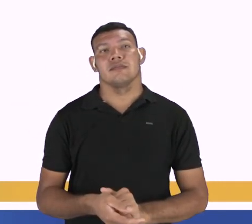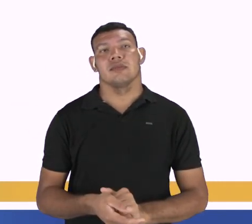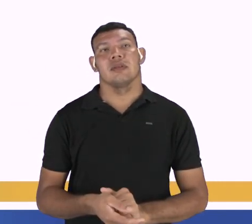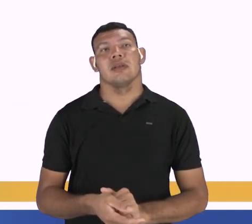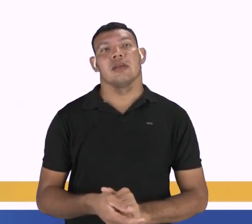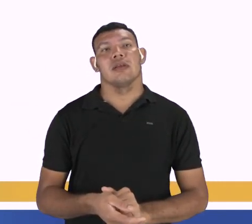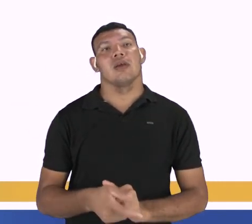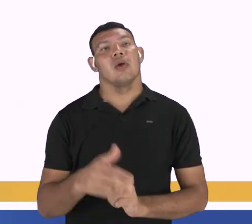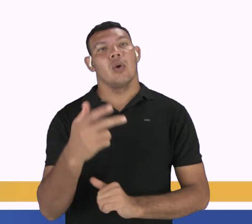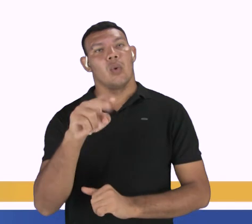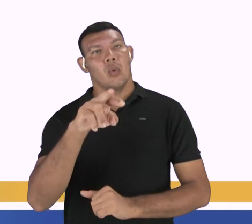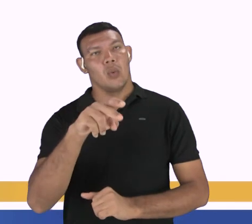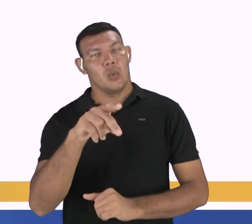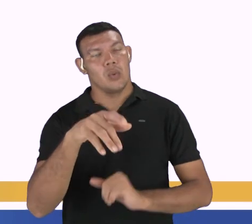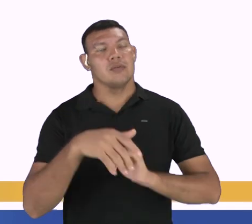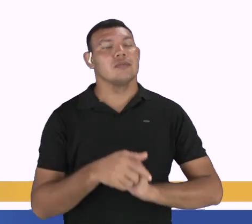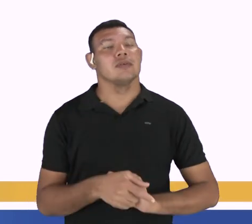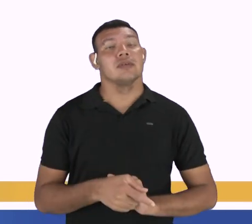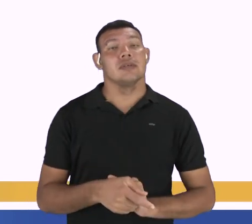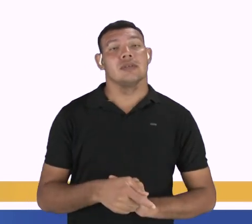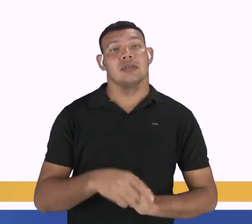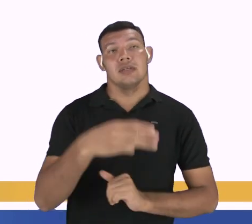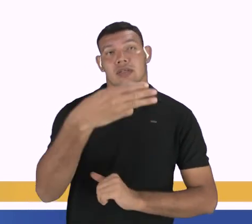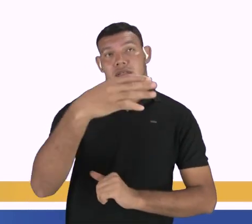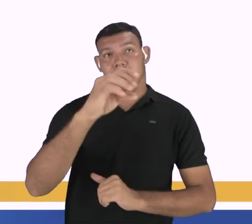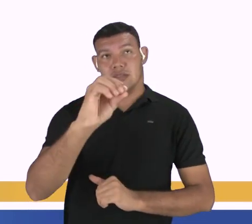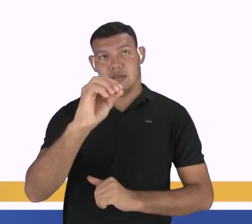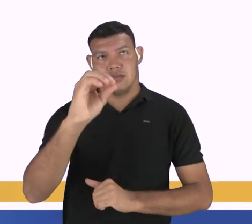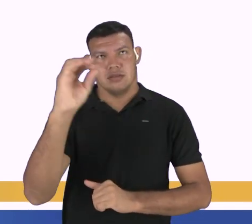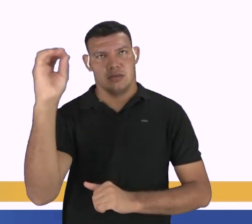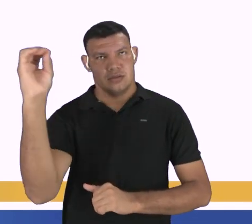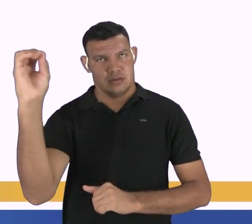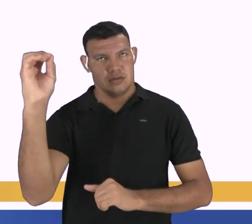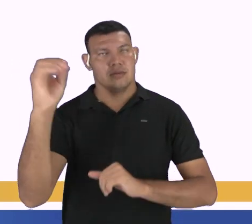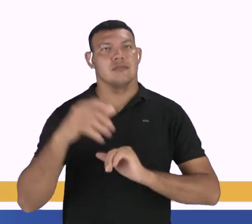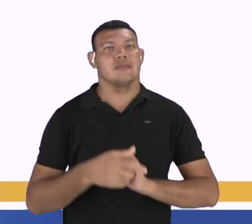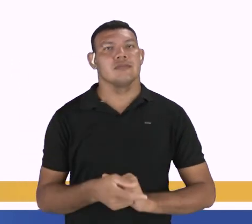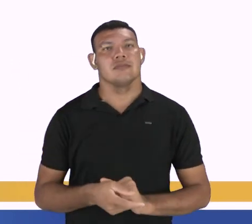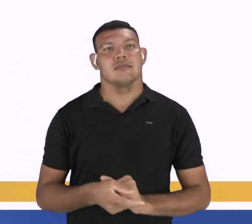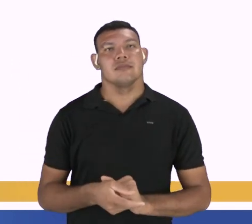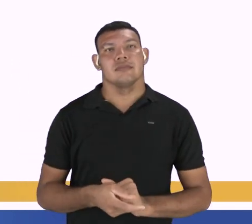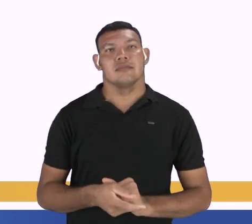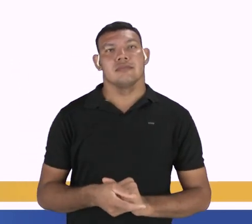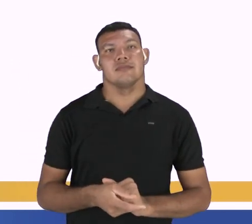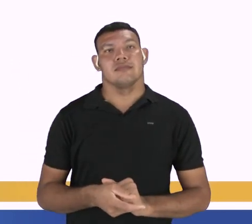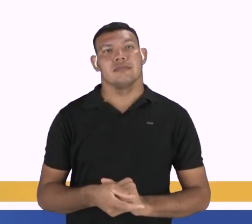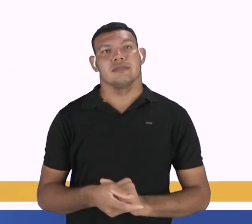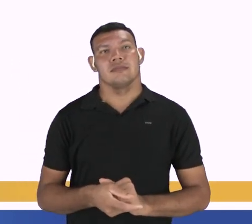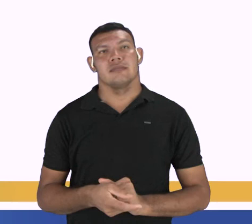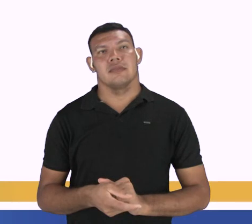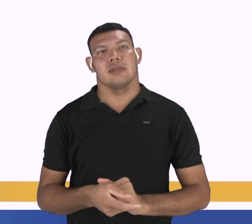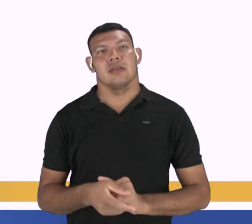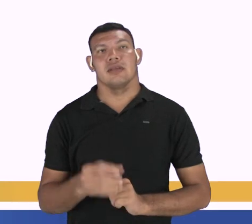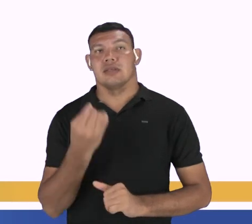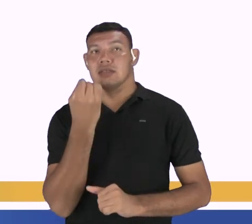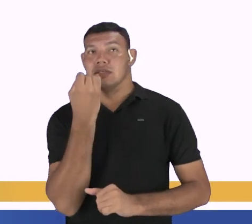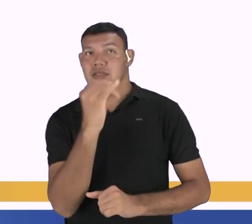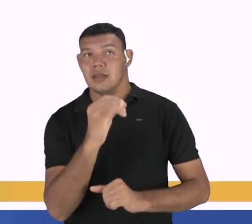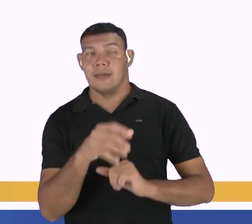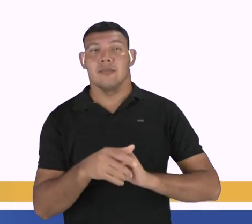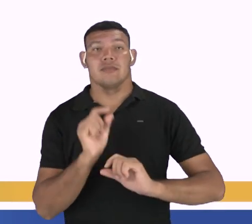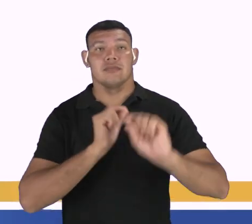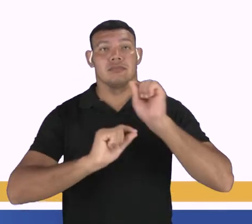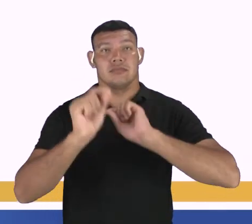30 graus. Então, quando o ponteiro dos minutos, foi de 12 até as 5, certo? Para formar 2